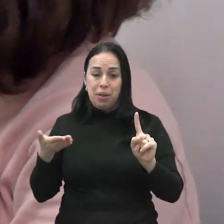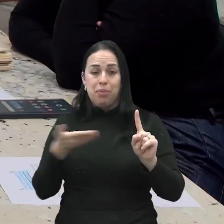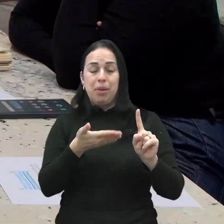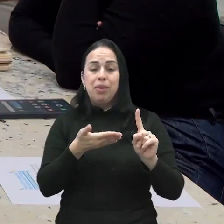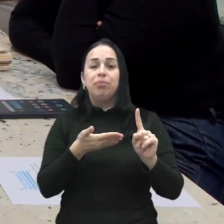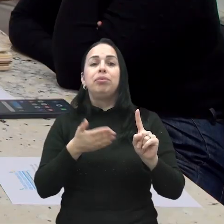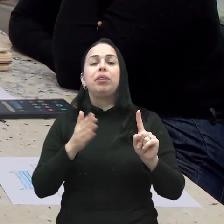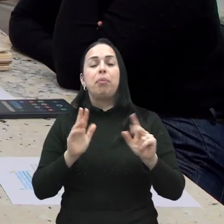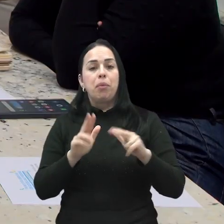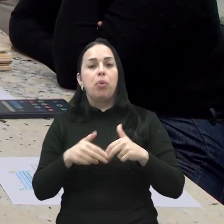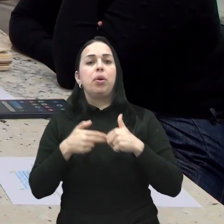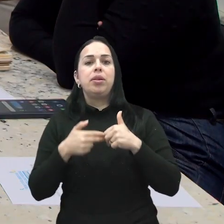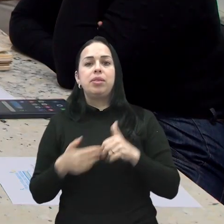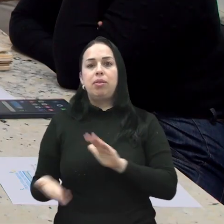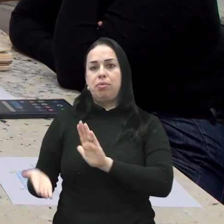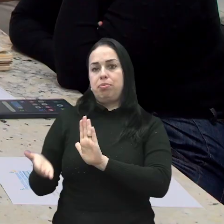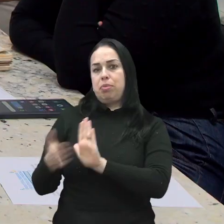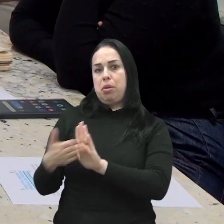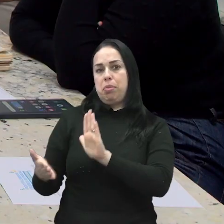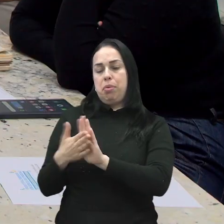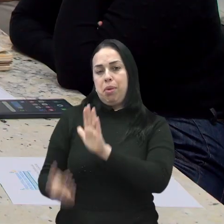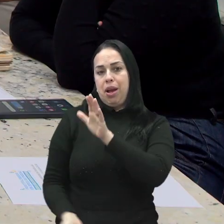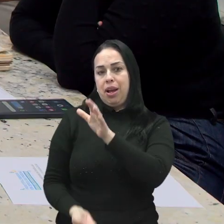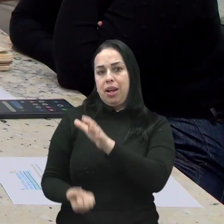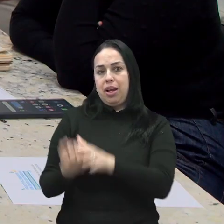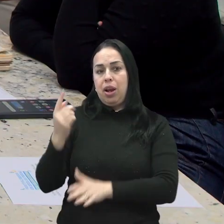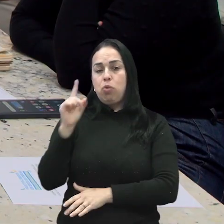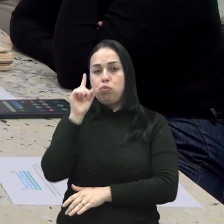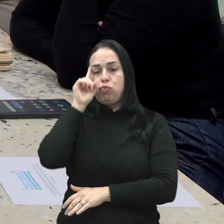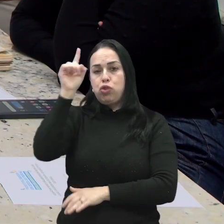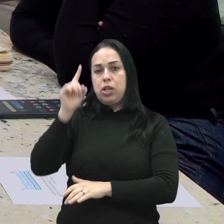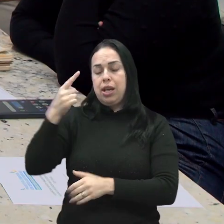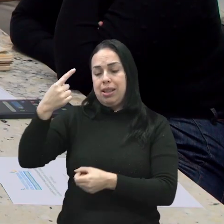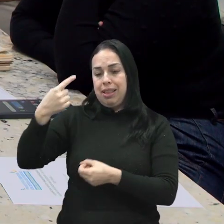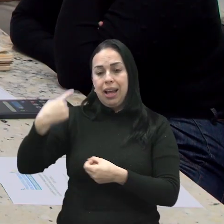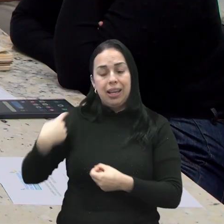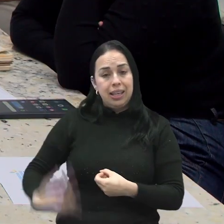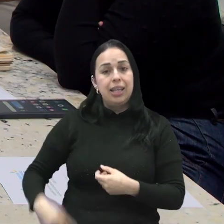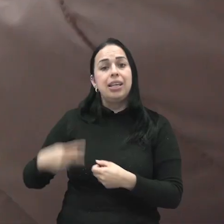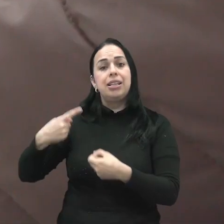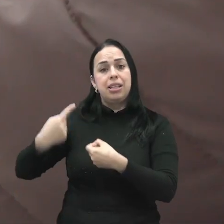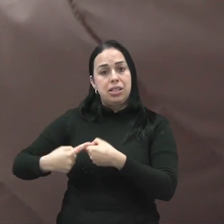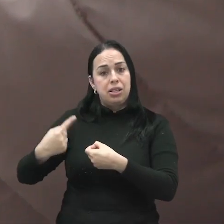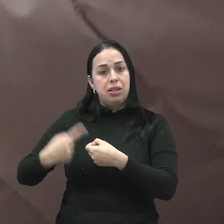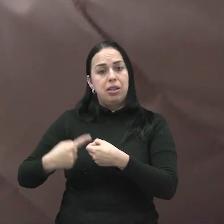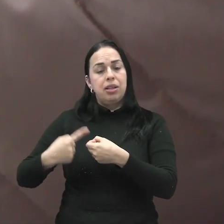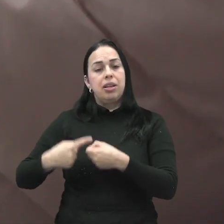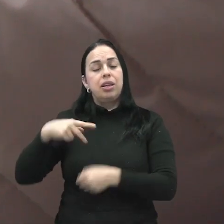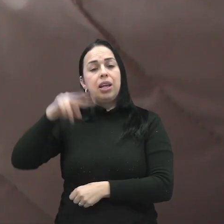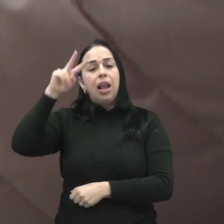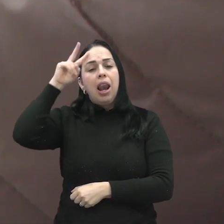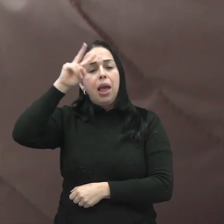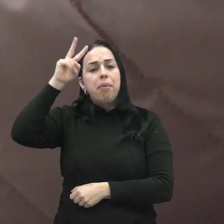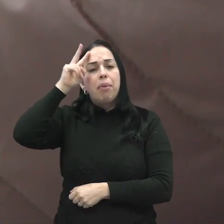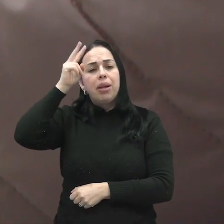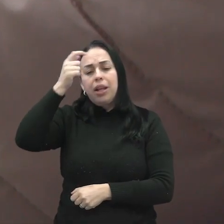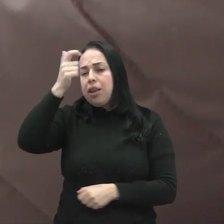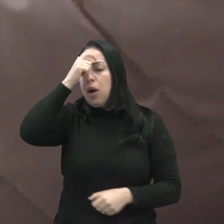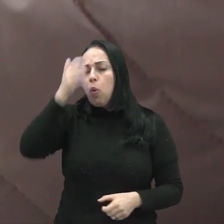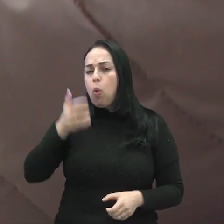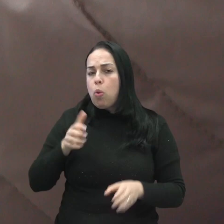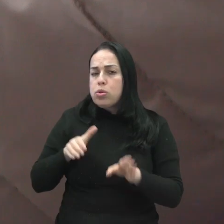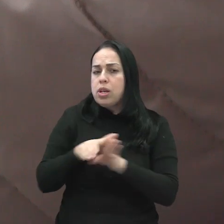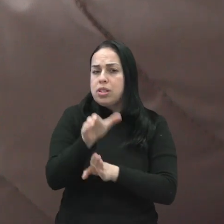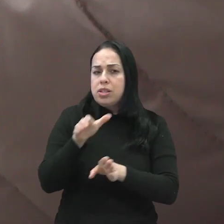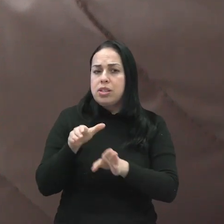causa, os vereadores da frente propuseram a criação de uma data municipal que celebra a conscientização e